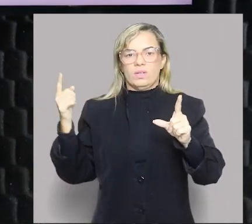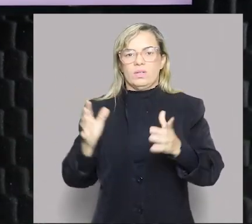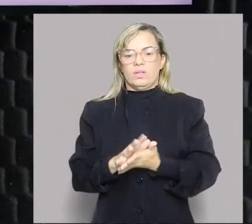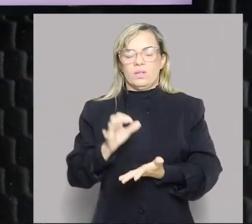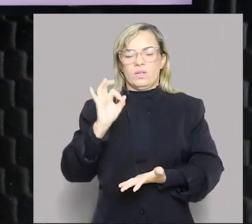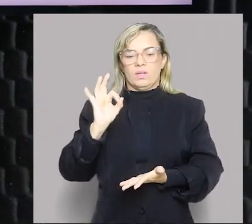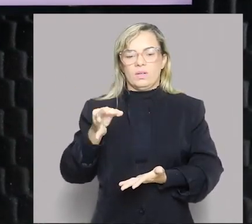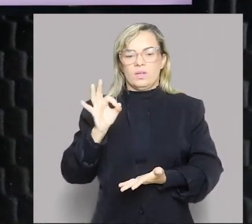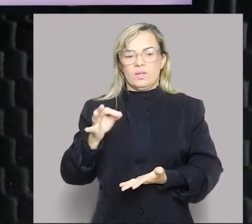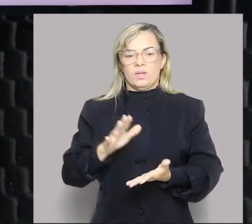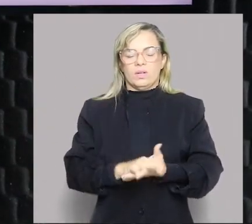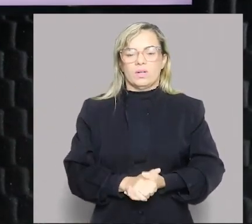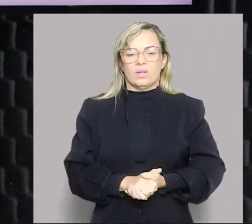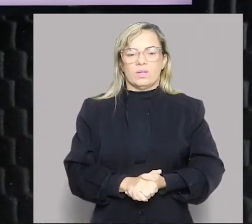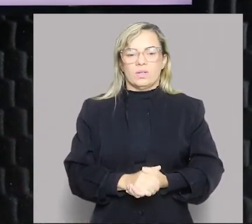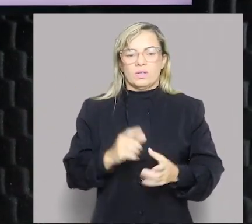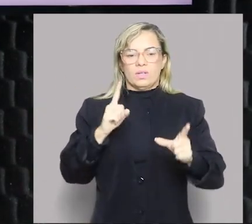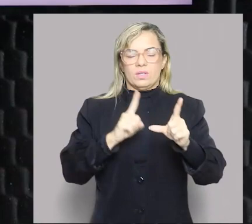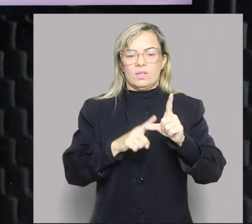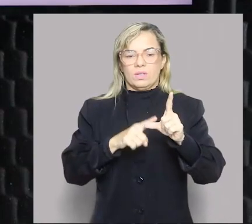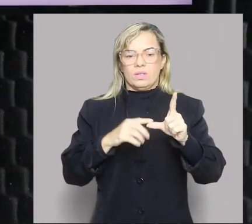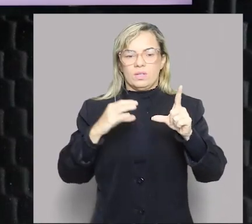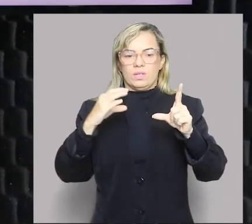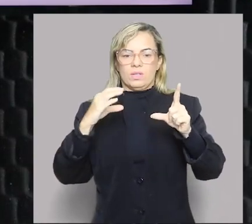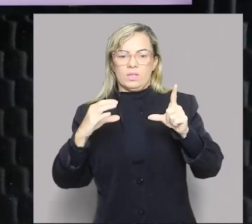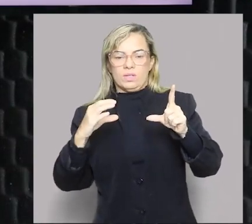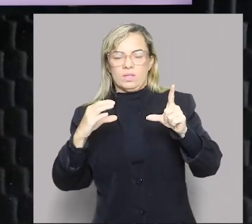B, tá? Aqui nós teríamos